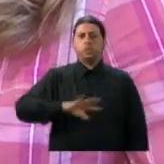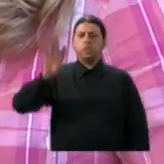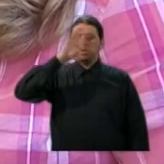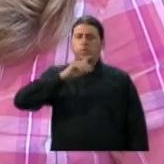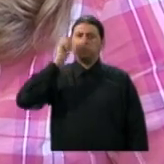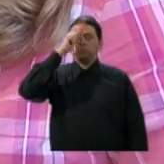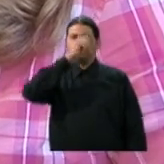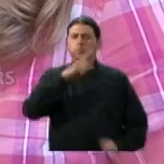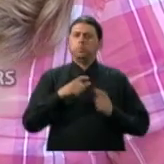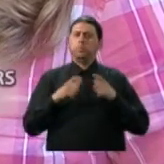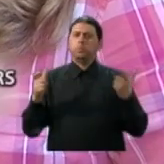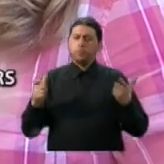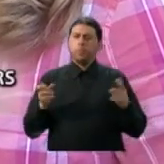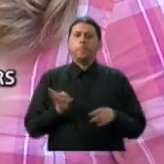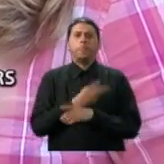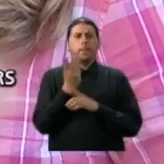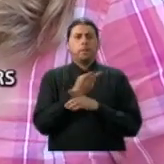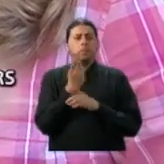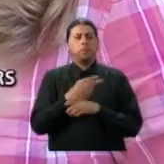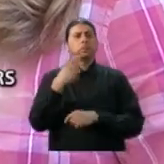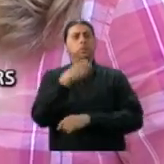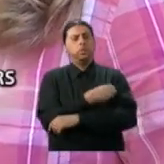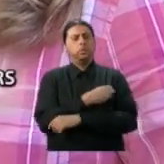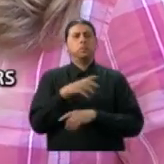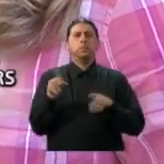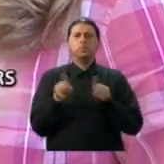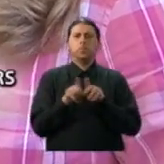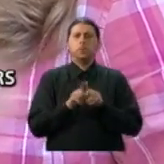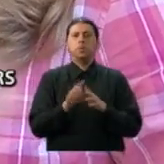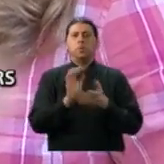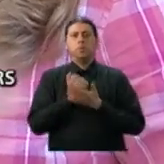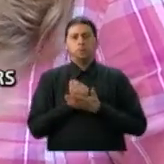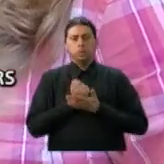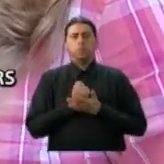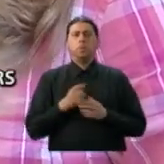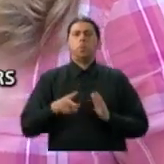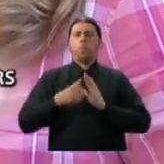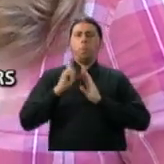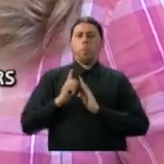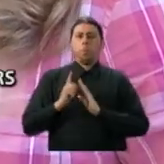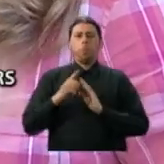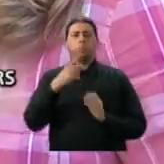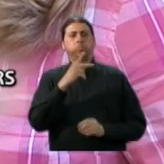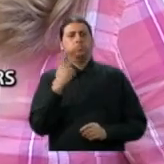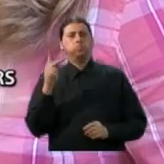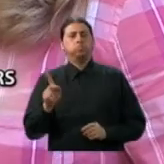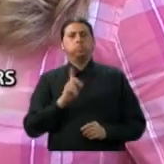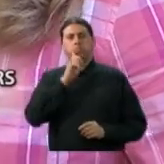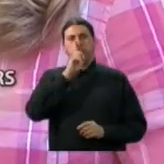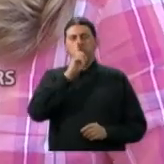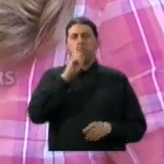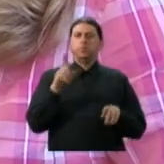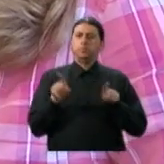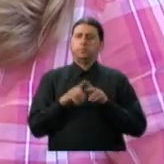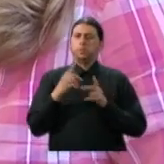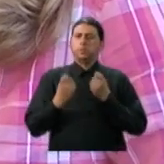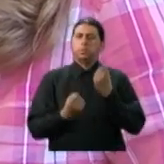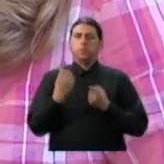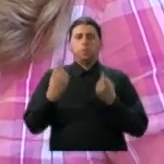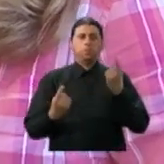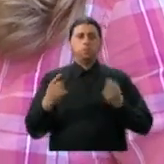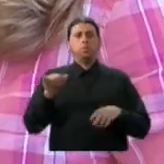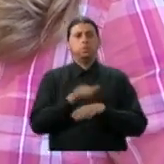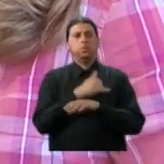mais dificuldade, né, em procurar a vacina e em se protegerem, né, antes mesmo do risco de uma